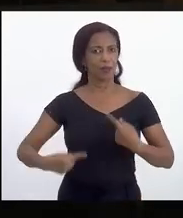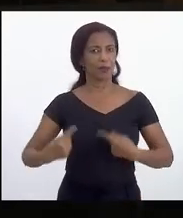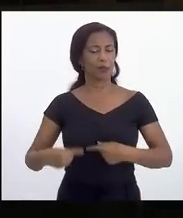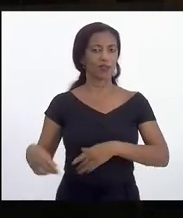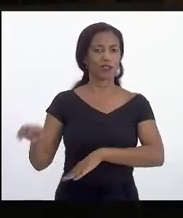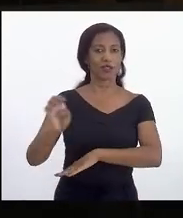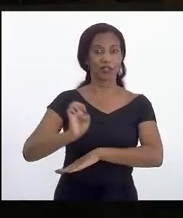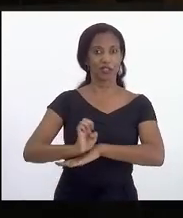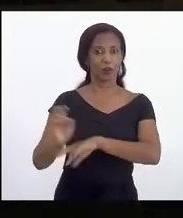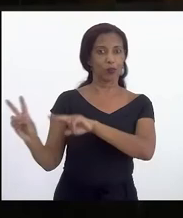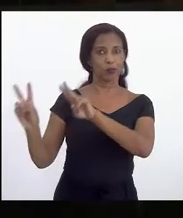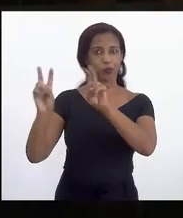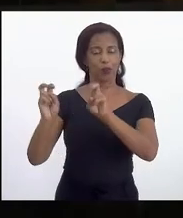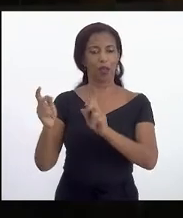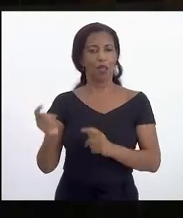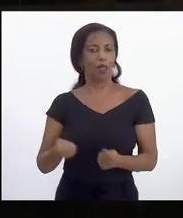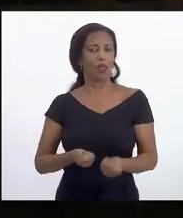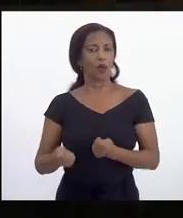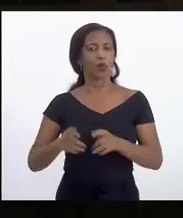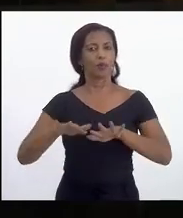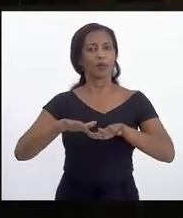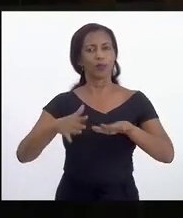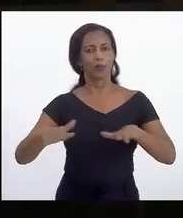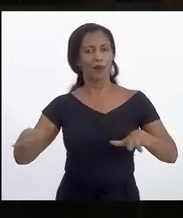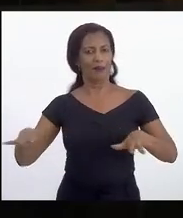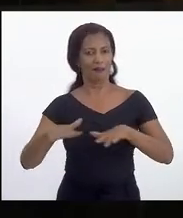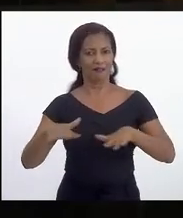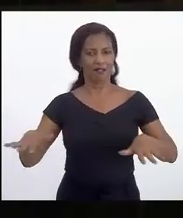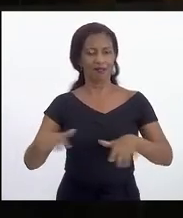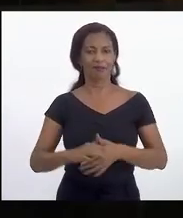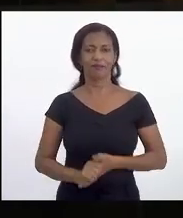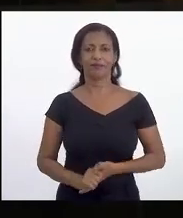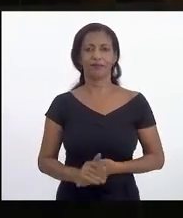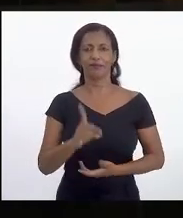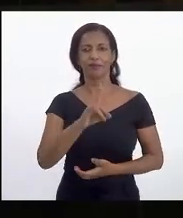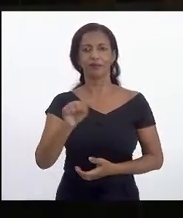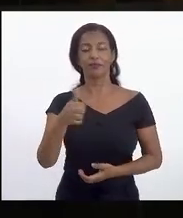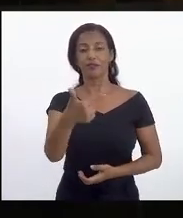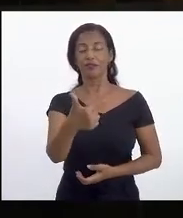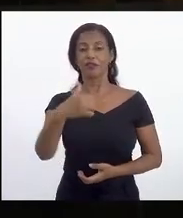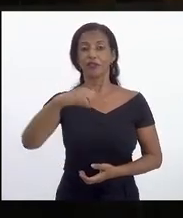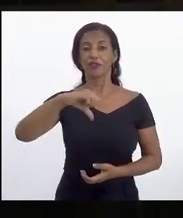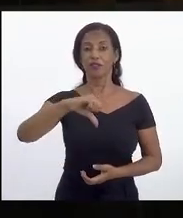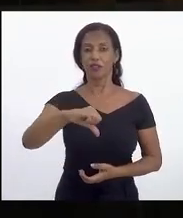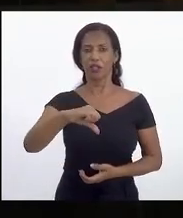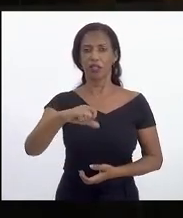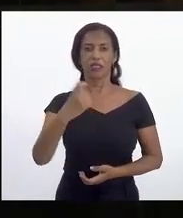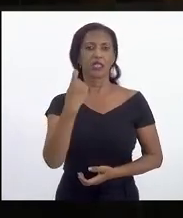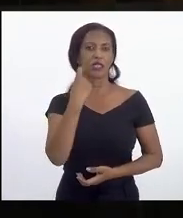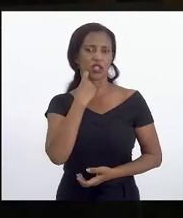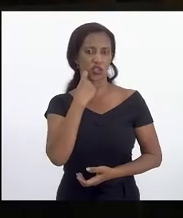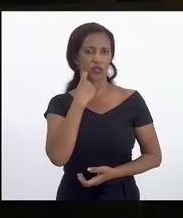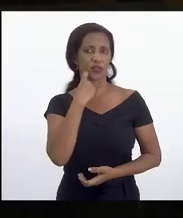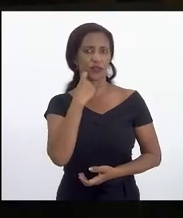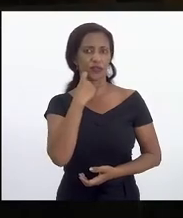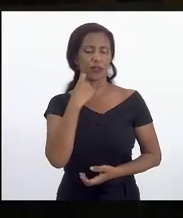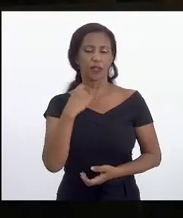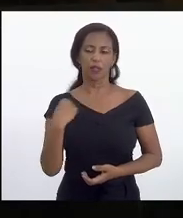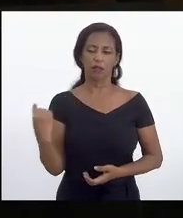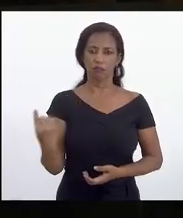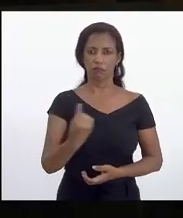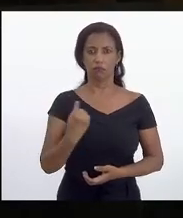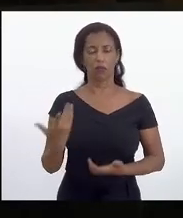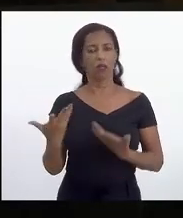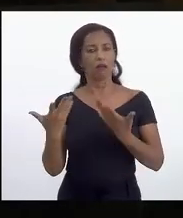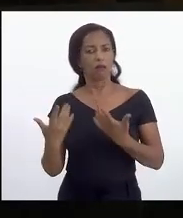política estadual intitulada economia do mar no dia vinte e nove esta sexta-feira nós